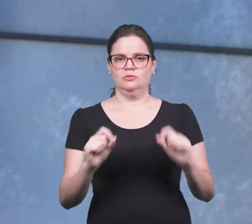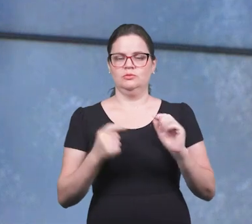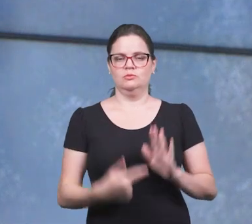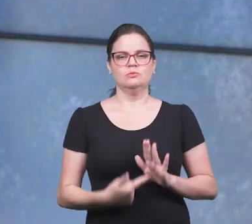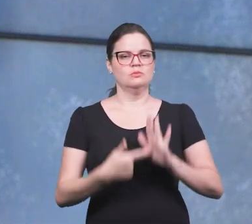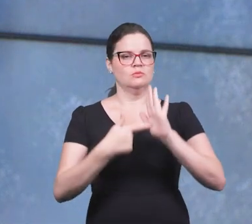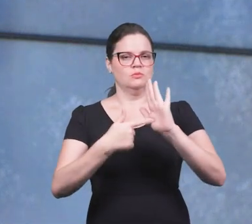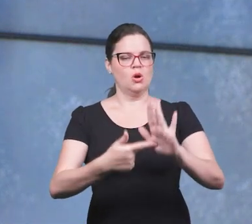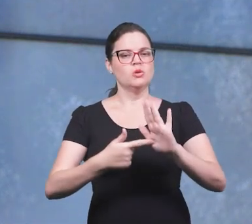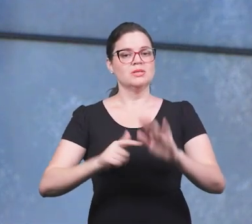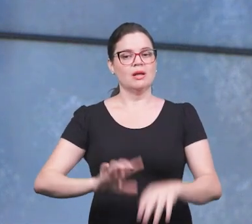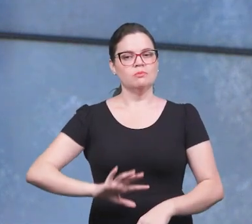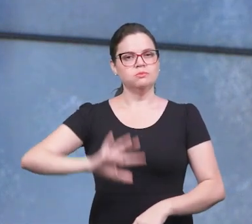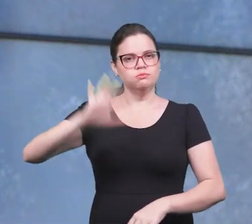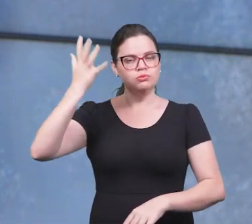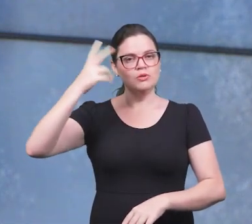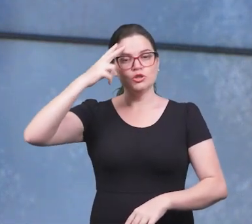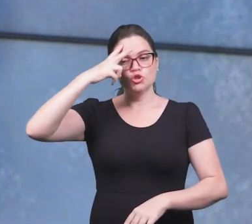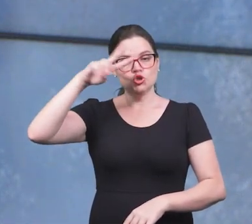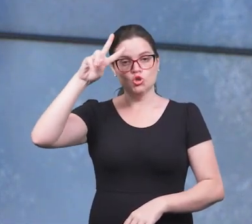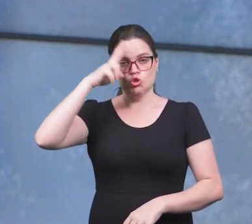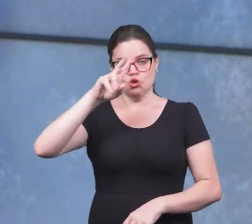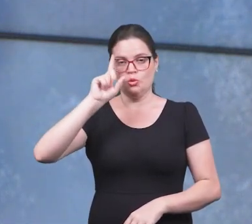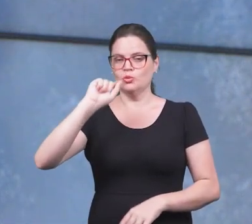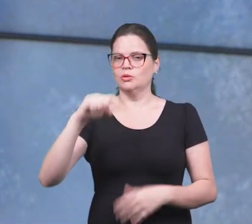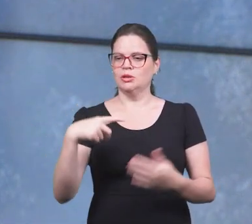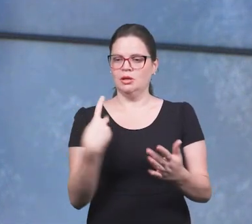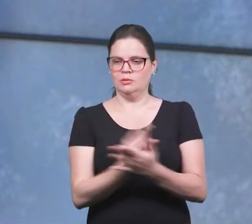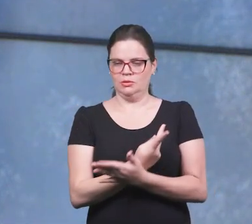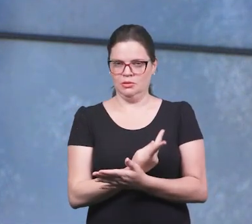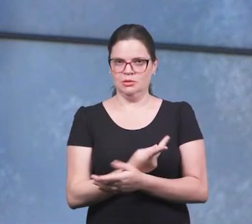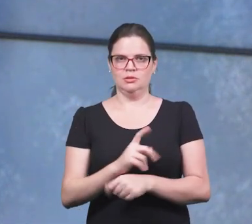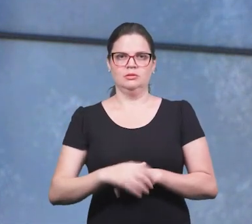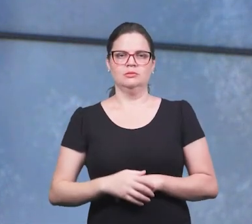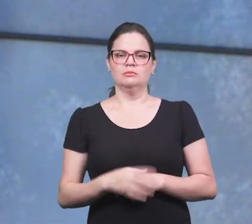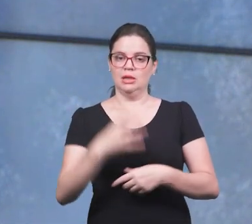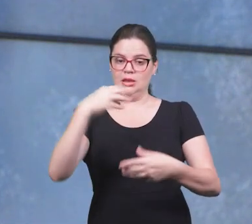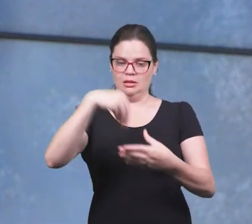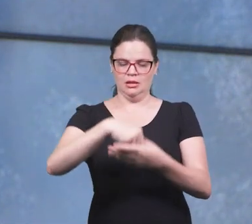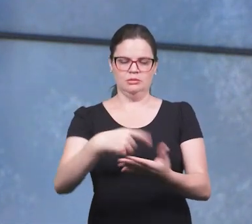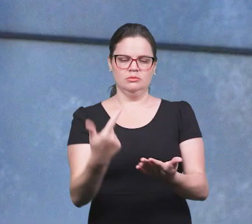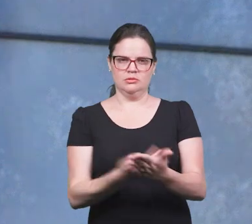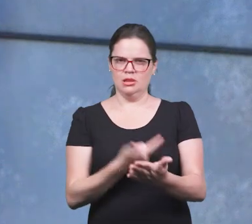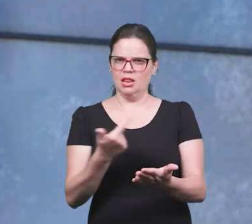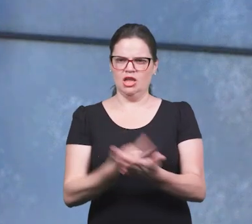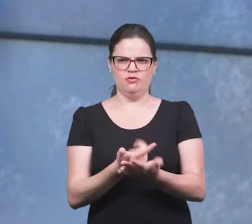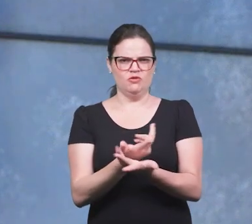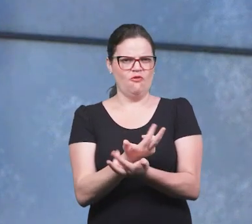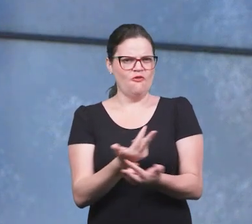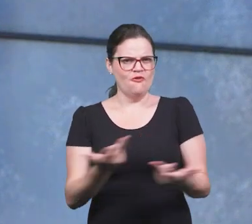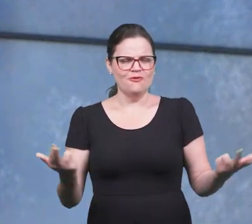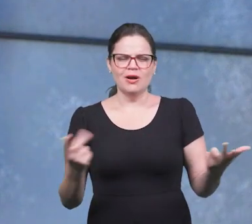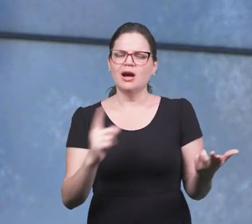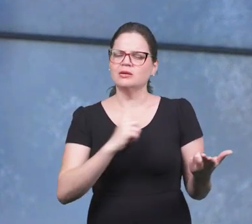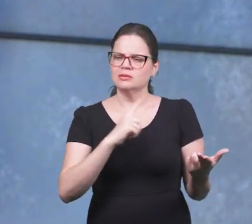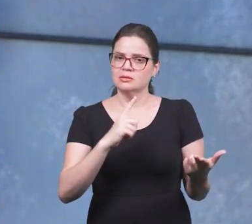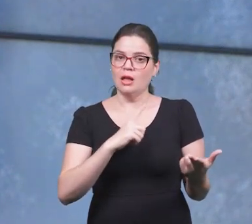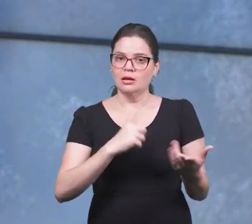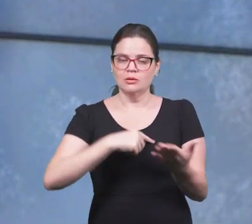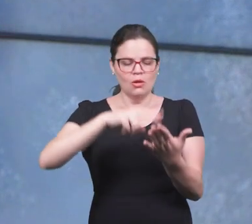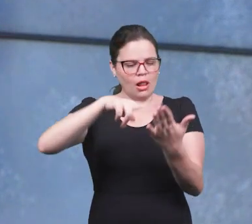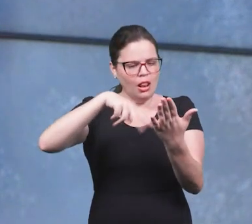fatos históricos que estão fartos aí na literatura, né? E extrair deles